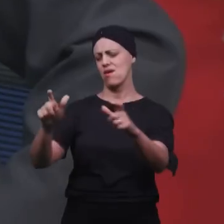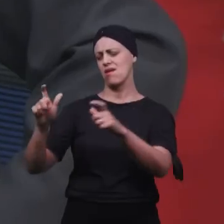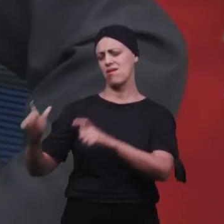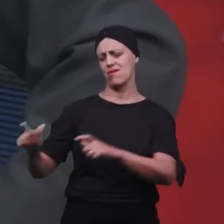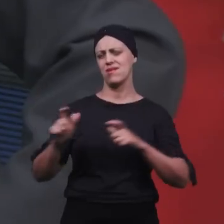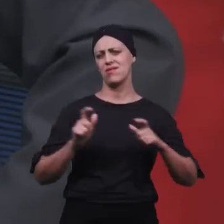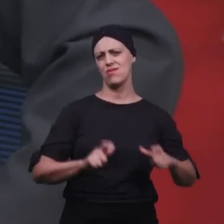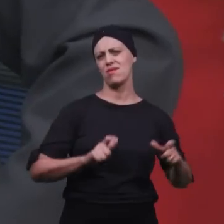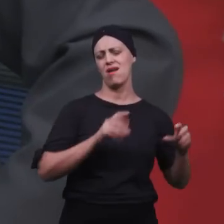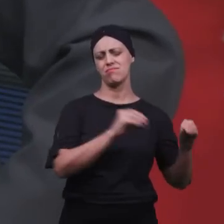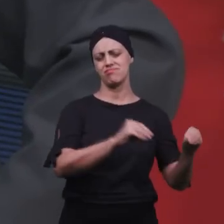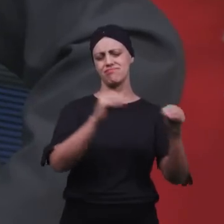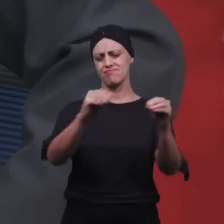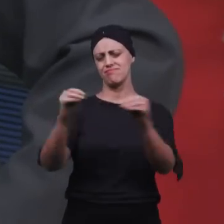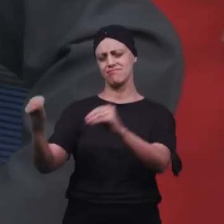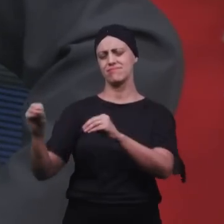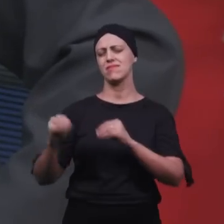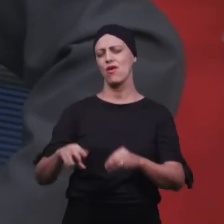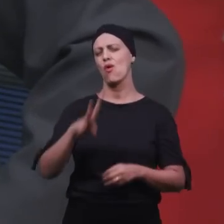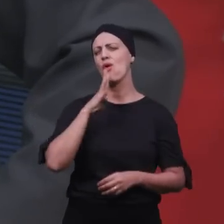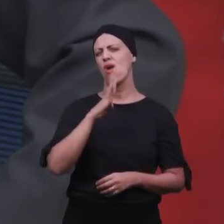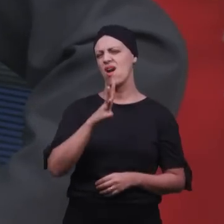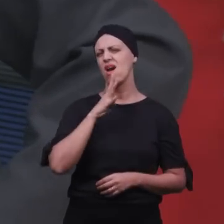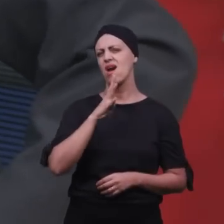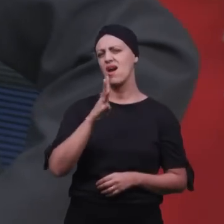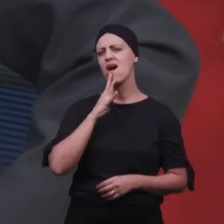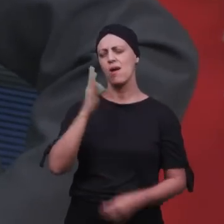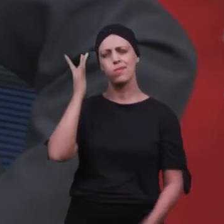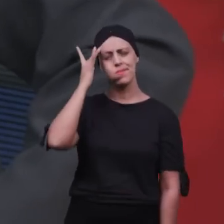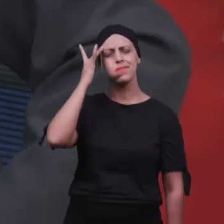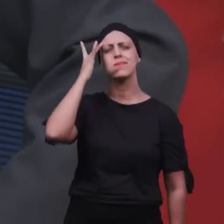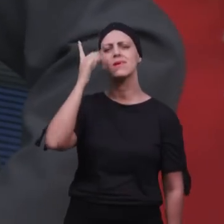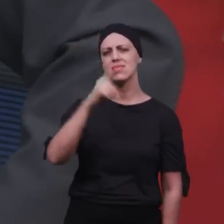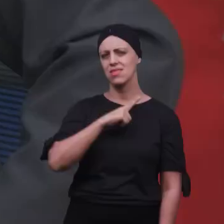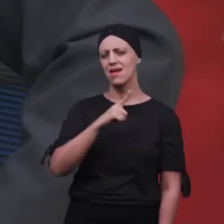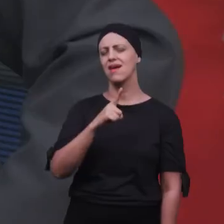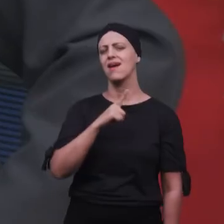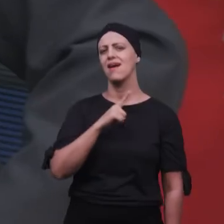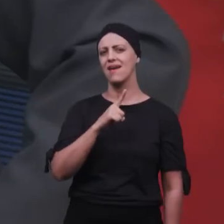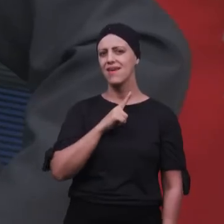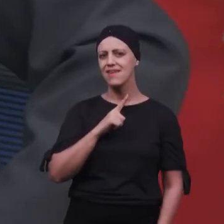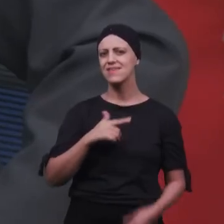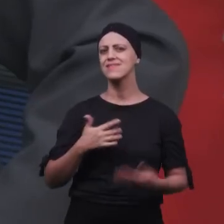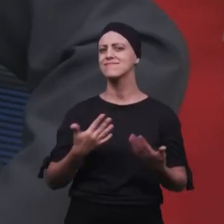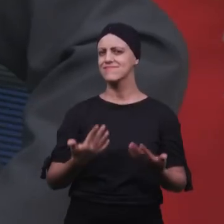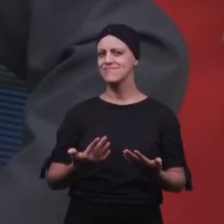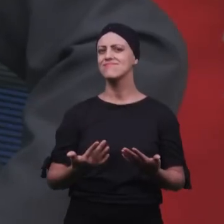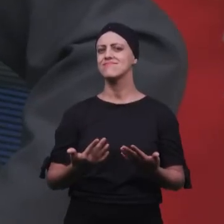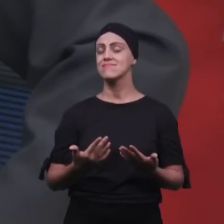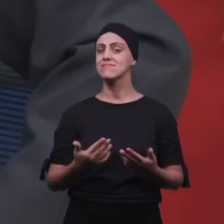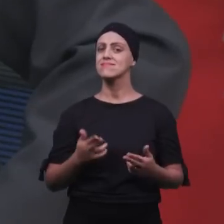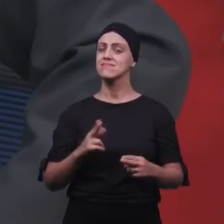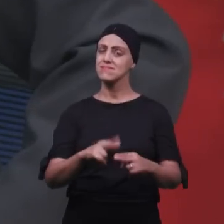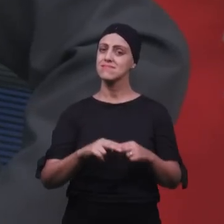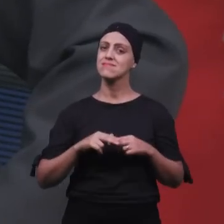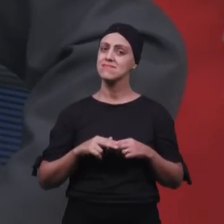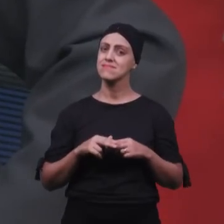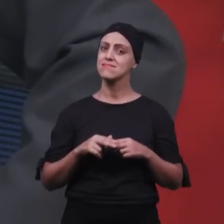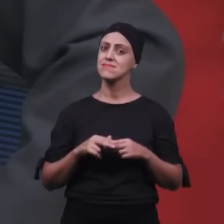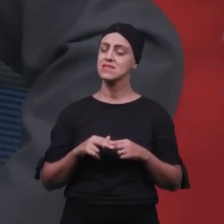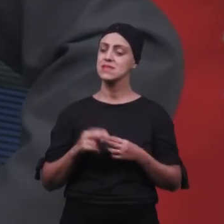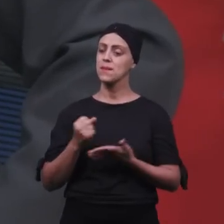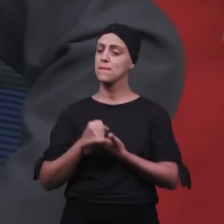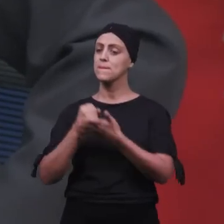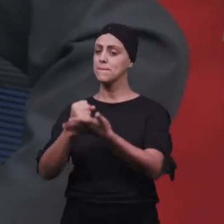em igrejas, e então a assistência do 0800 é uma assistência